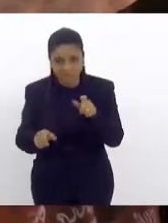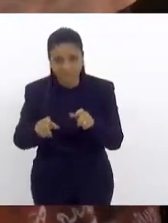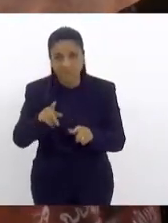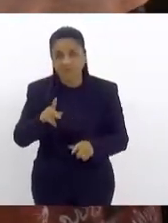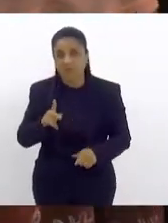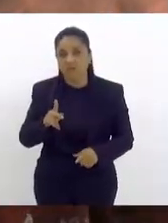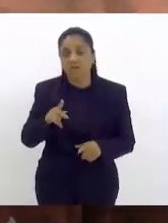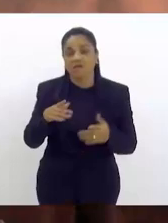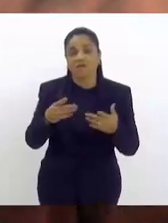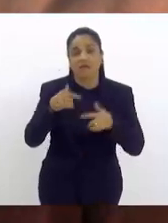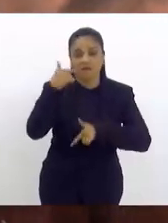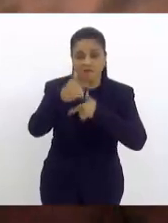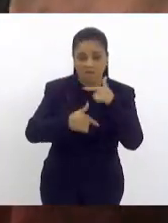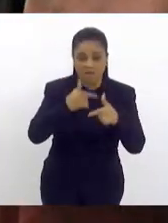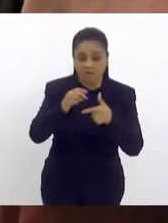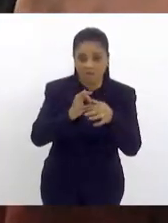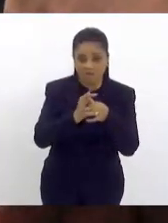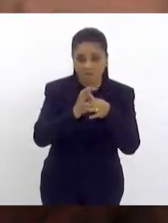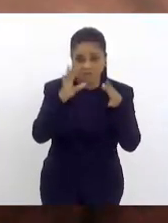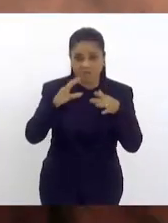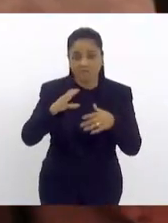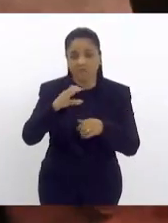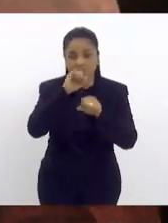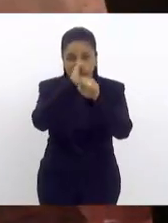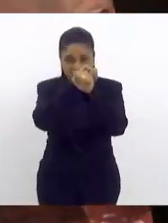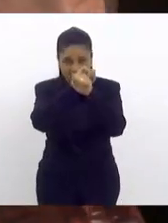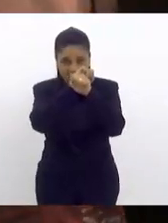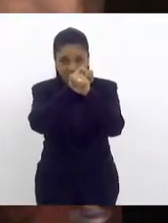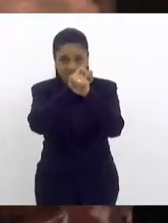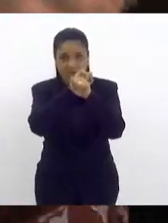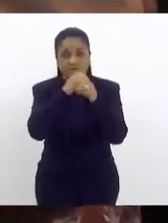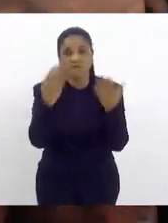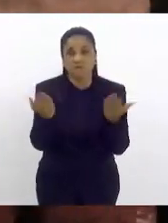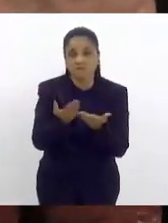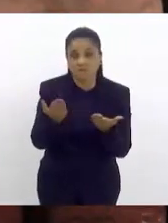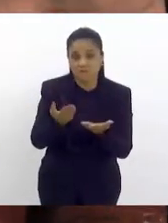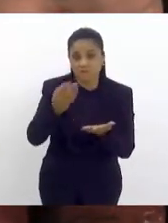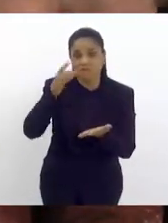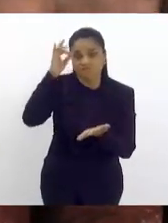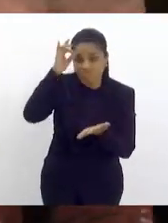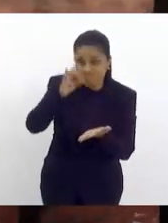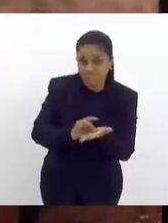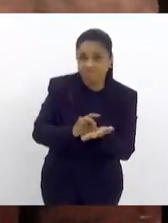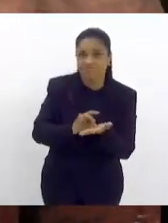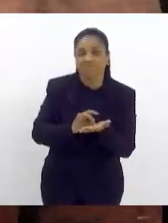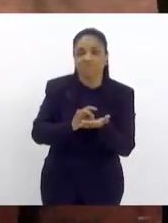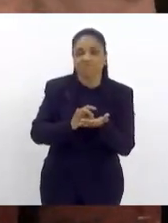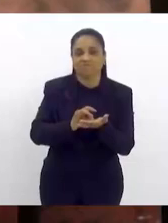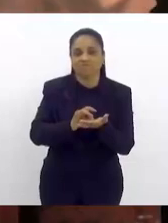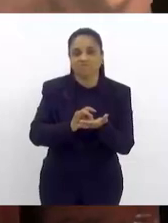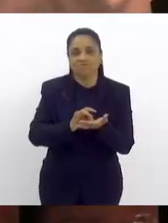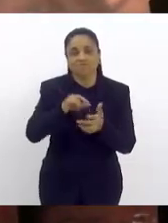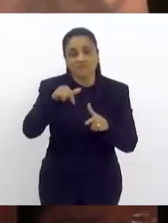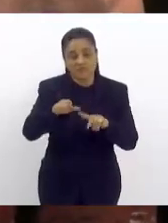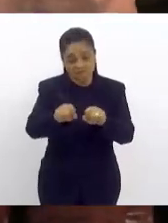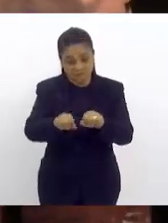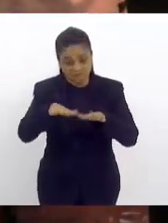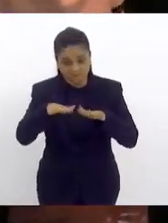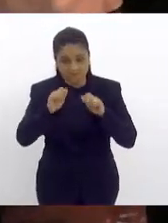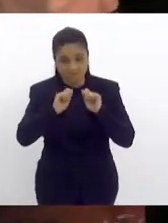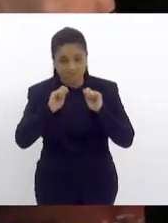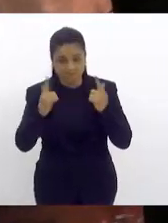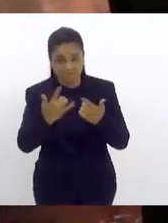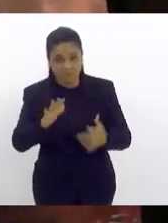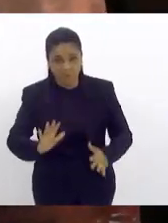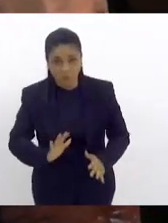percurso até a abolição da escravatura nós possamos afirmar aqui o horror viermente que esta casa tem e o